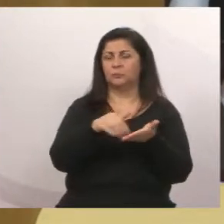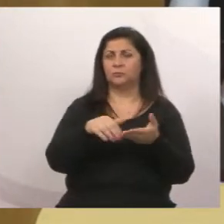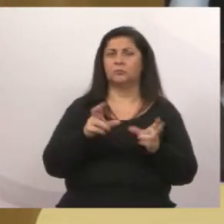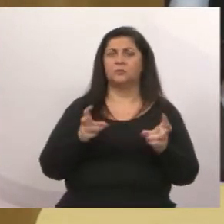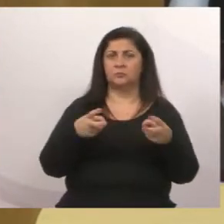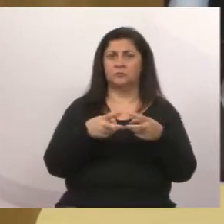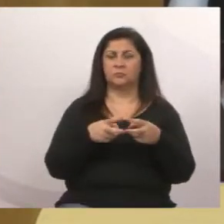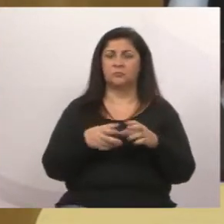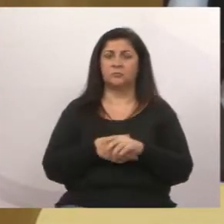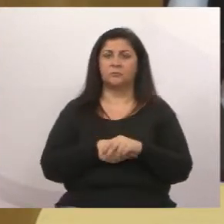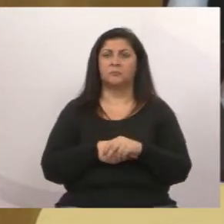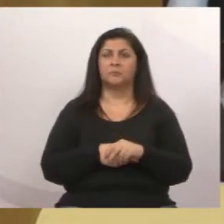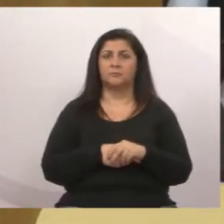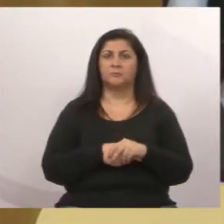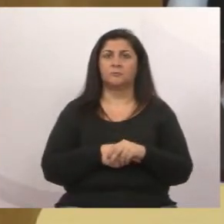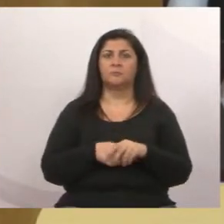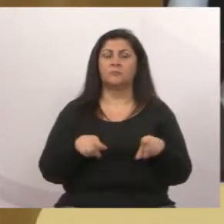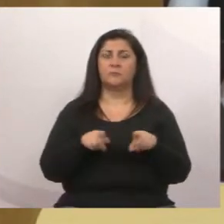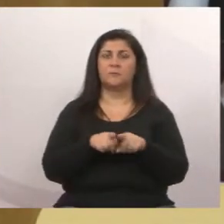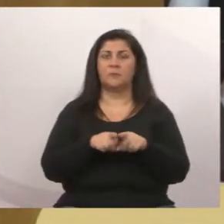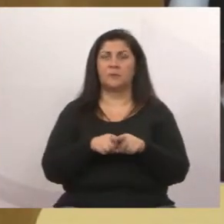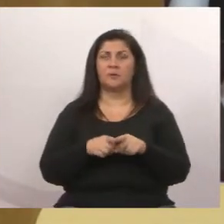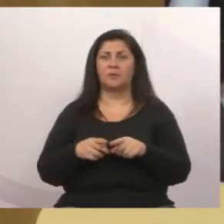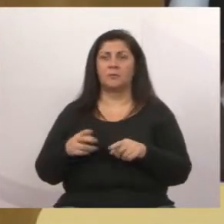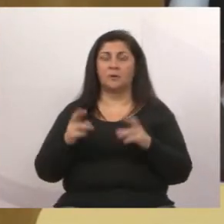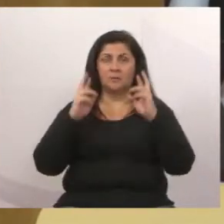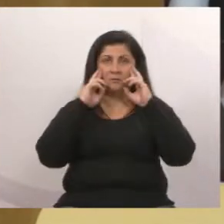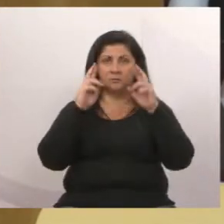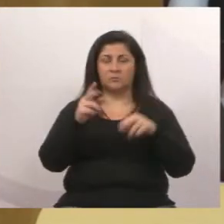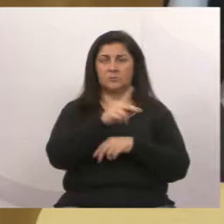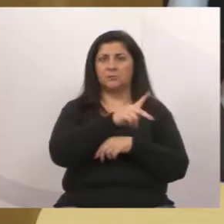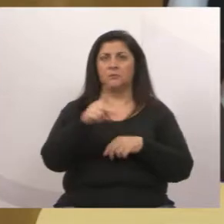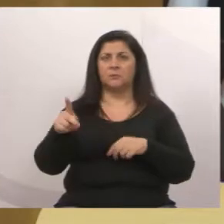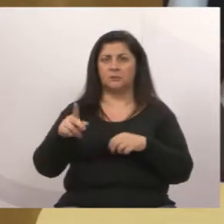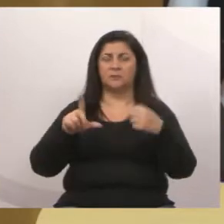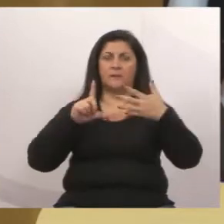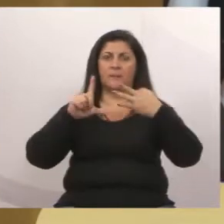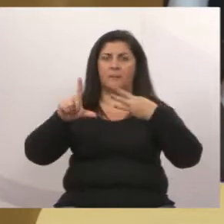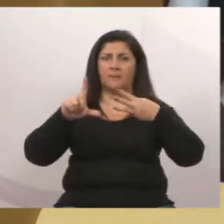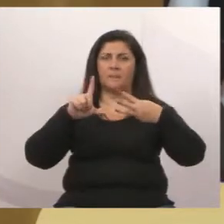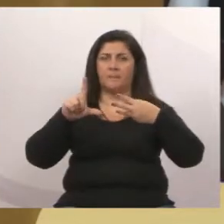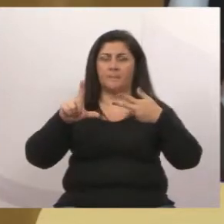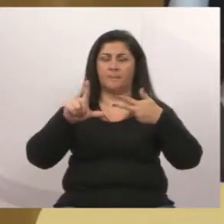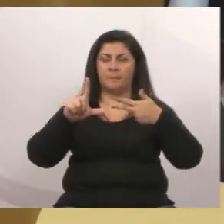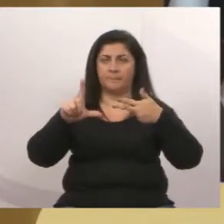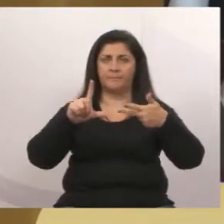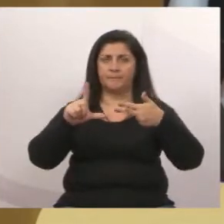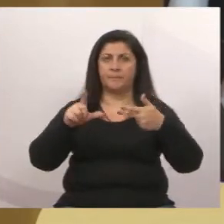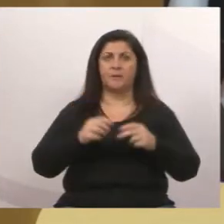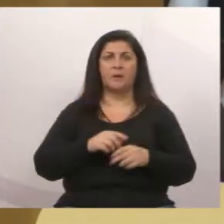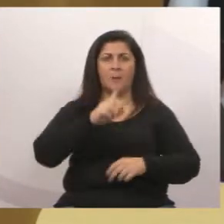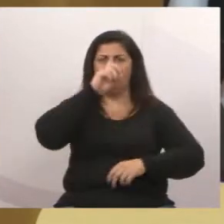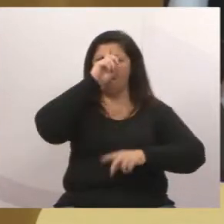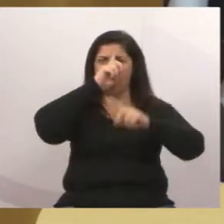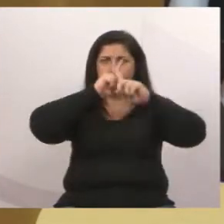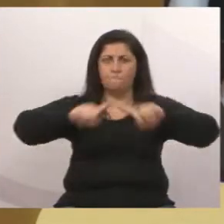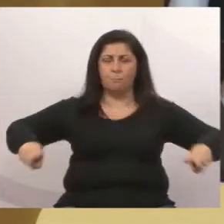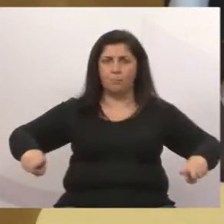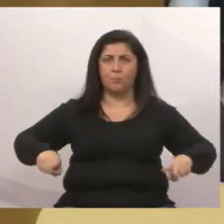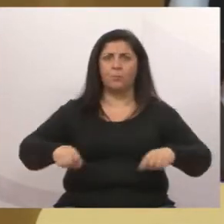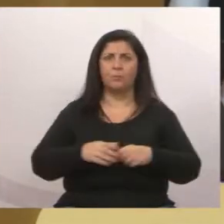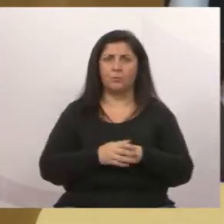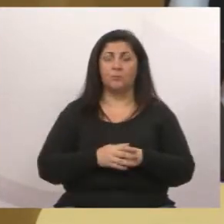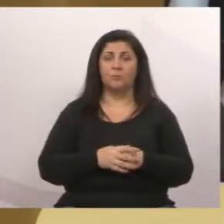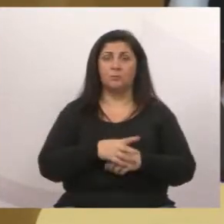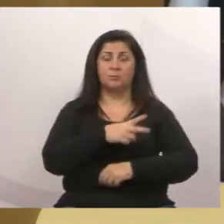Municipal, ouvida a presidência do Legislativo. Artigo 8º, fica proibido ao ocupante do cargo de controlador